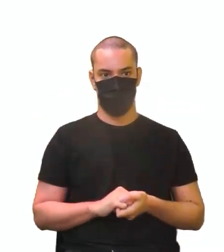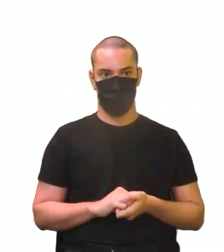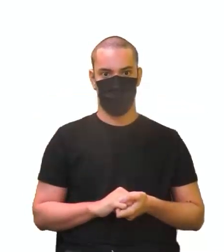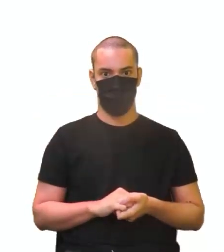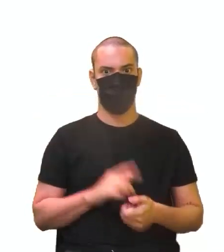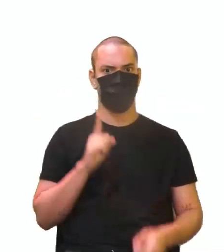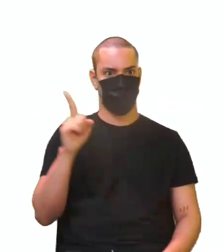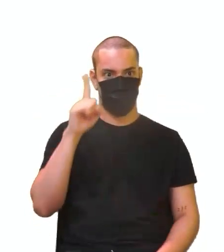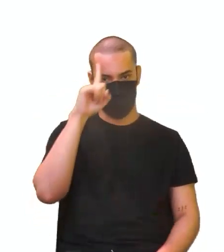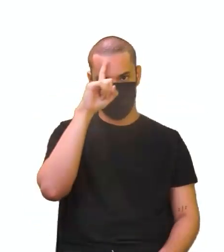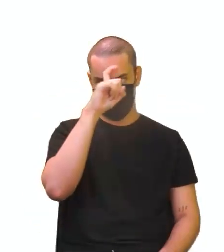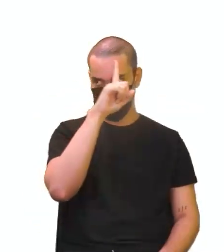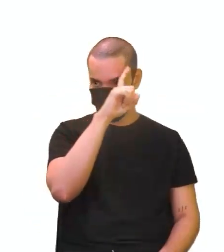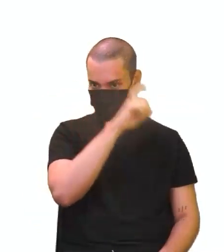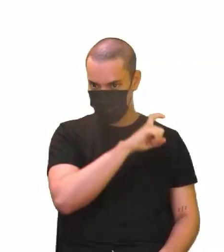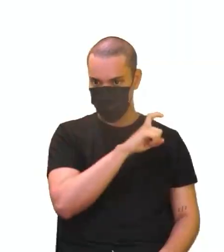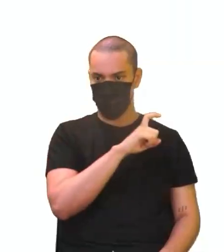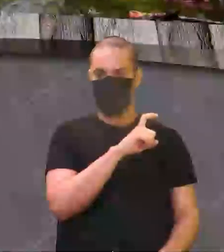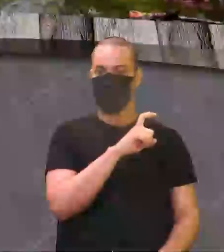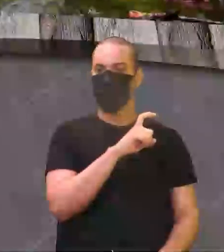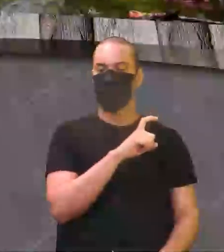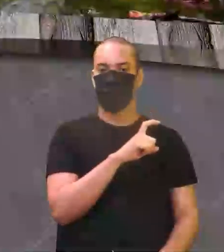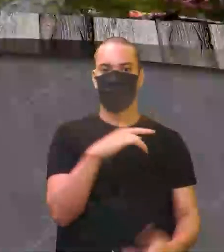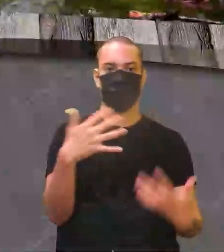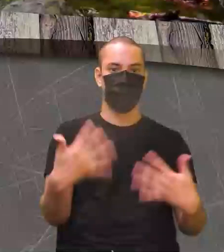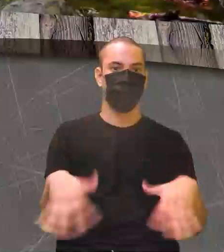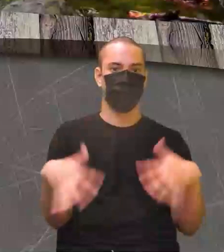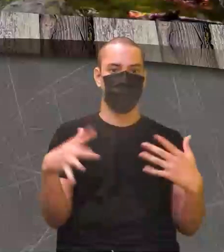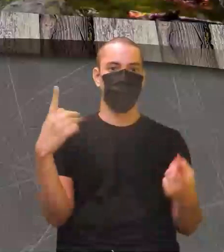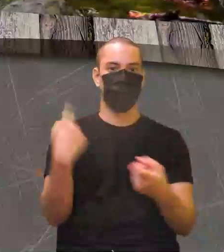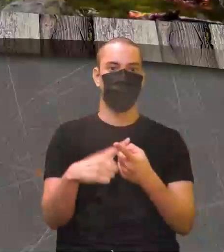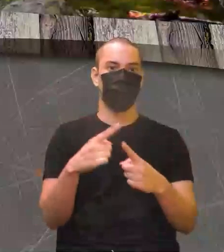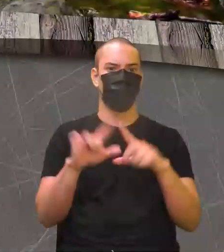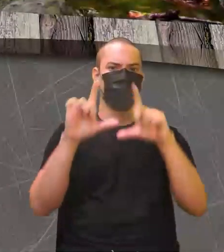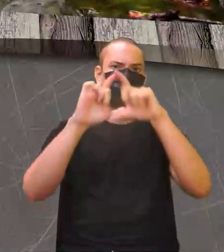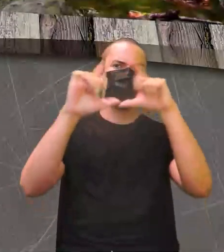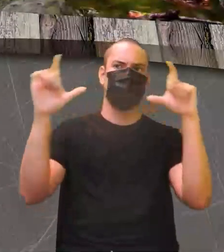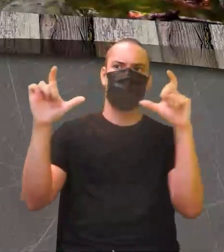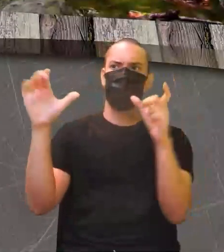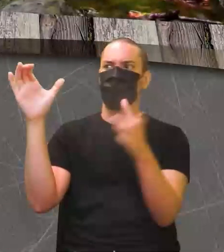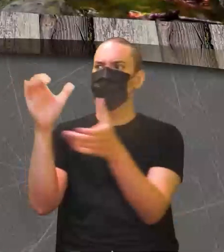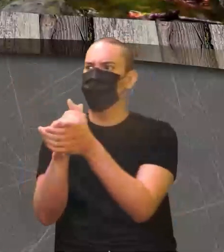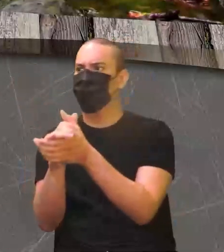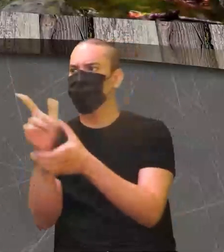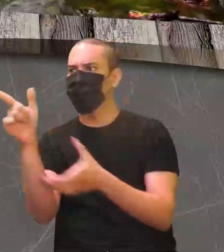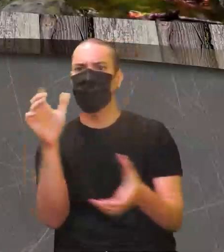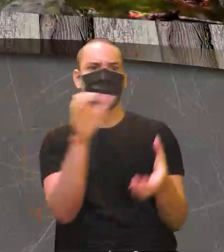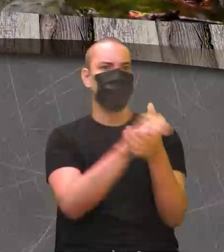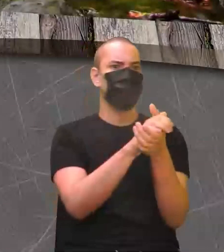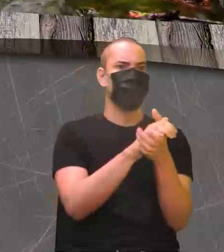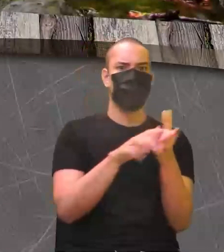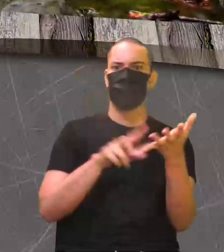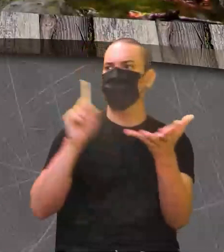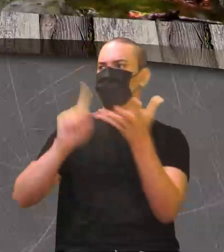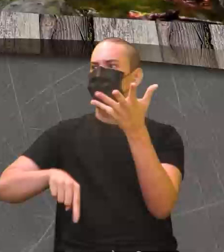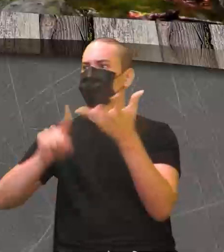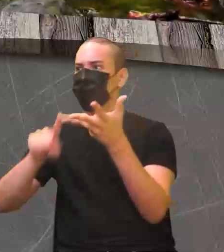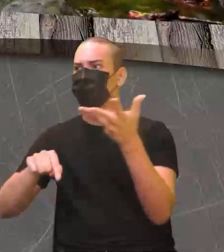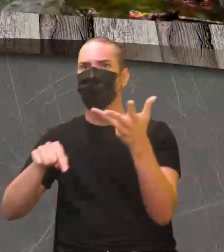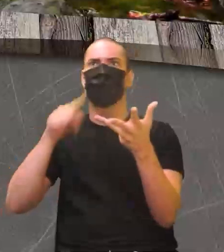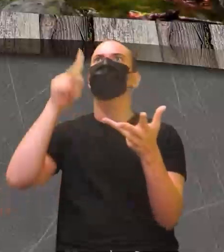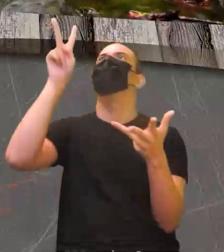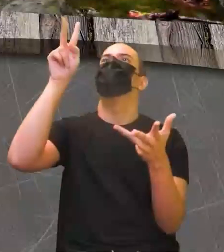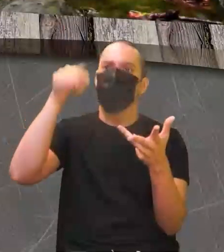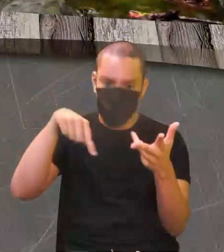daí tá tensa. Galera, olha só. Quando a gente vê no CD, é um casamento aqui, o taculá, e aí tem que olhar